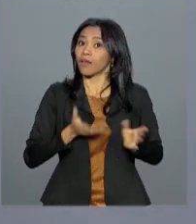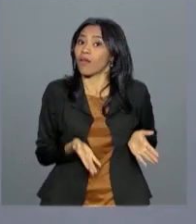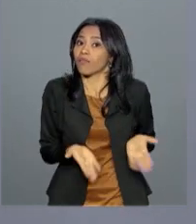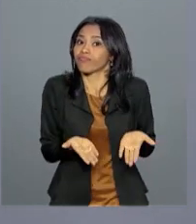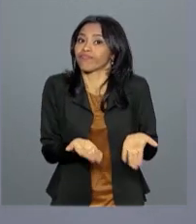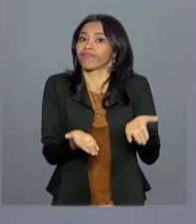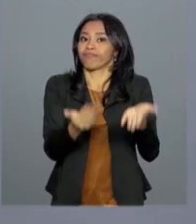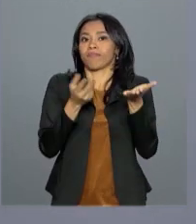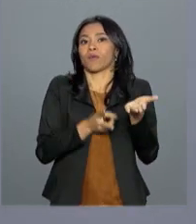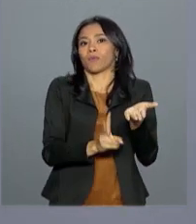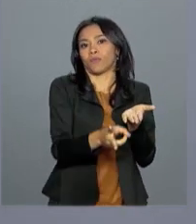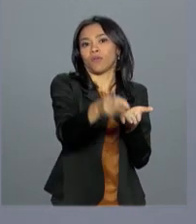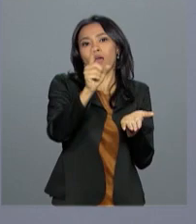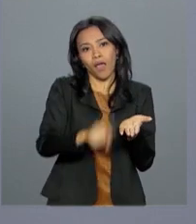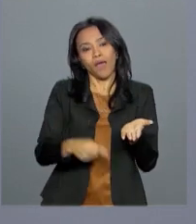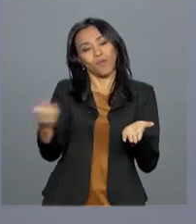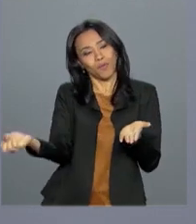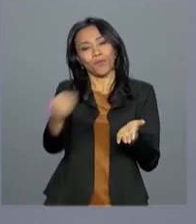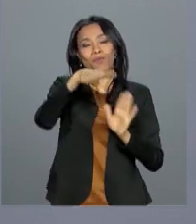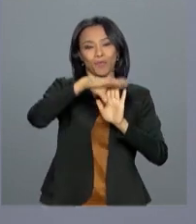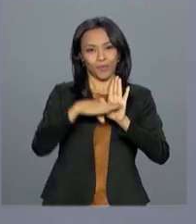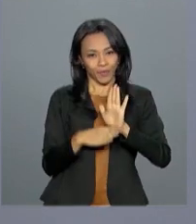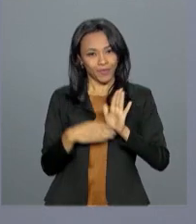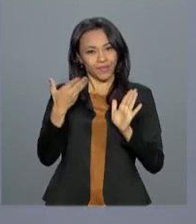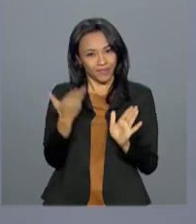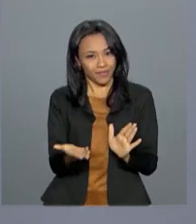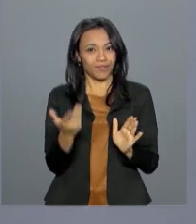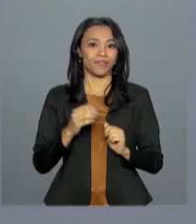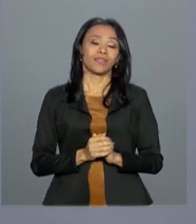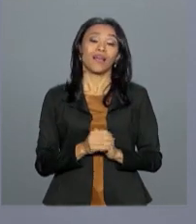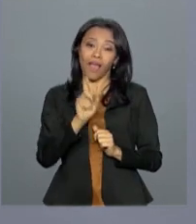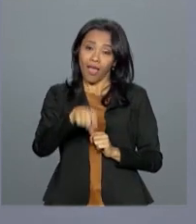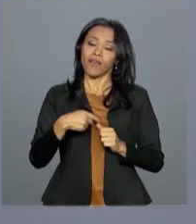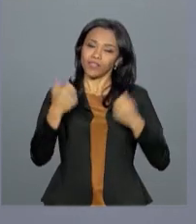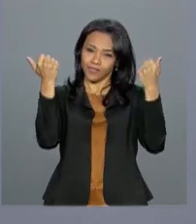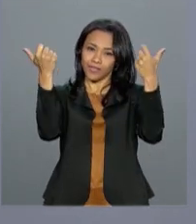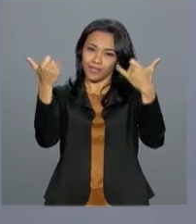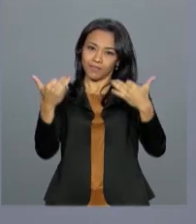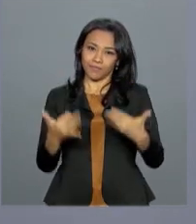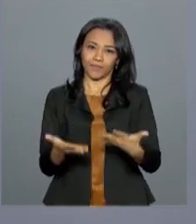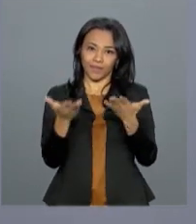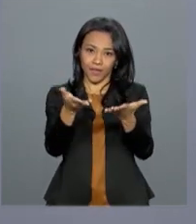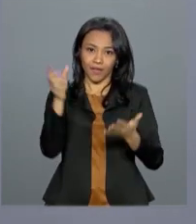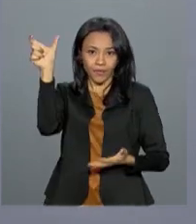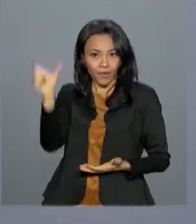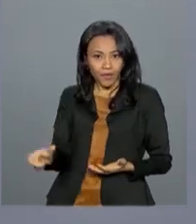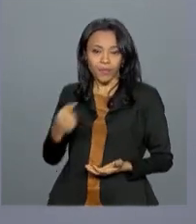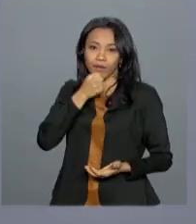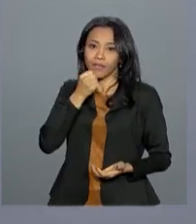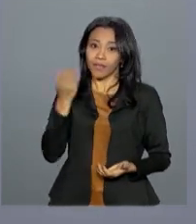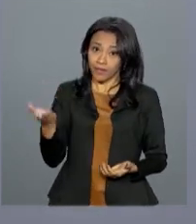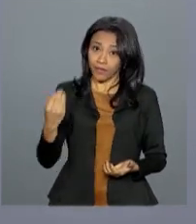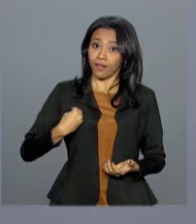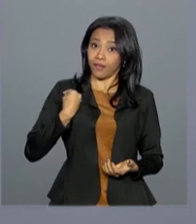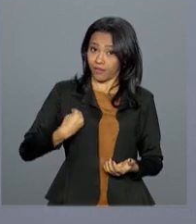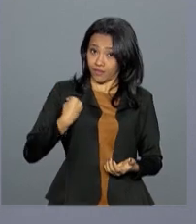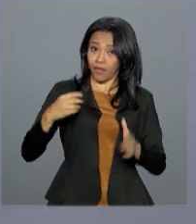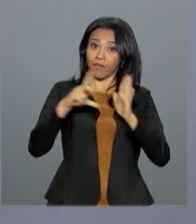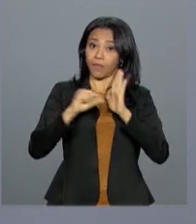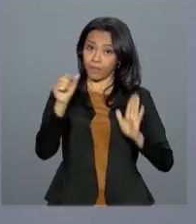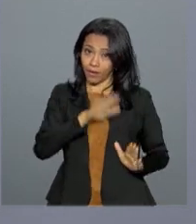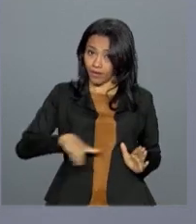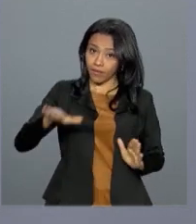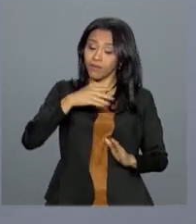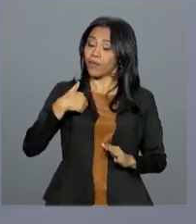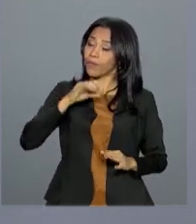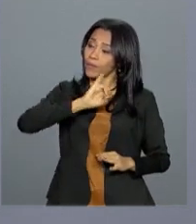em frente é uma nova fase do programa progredir e é sobre isso que a gente vai conversar agora com o repórter nem pereira ele está no palácio do planalto